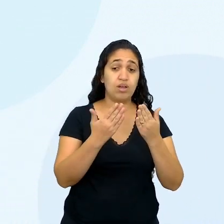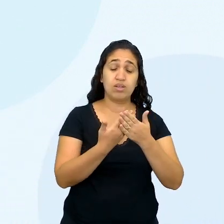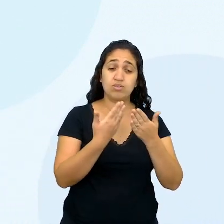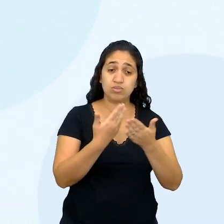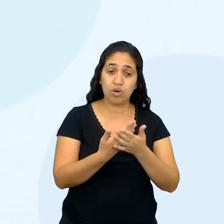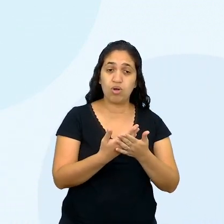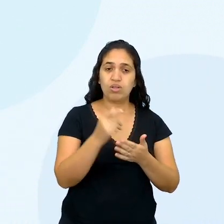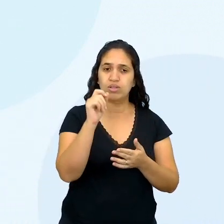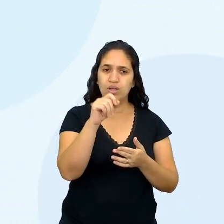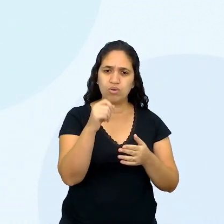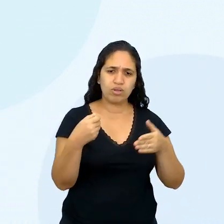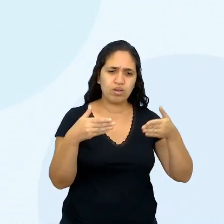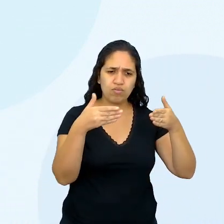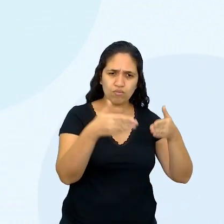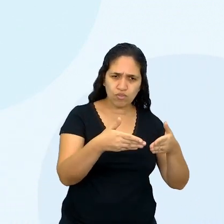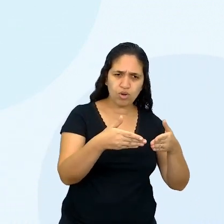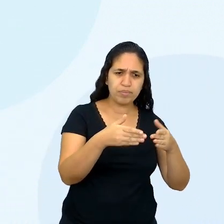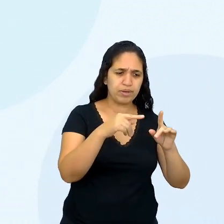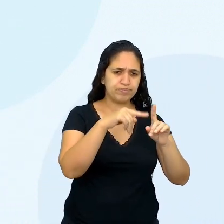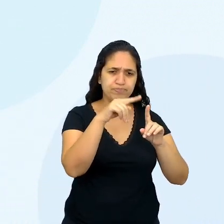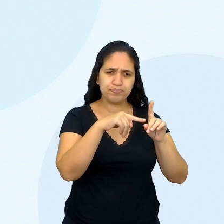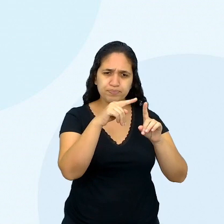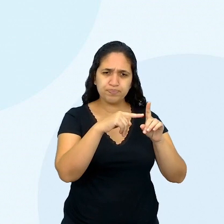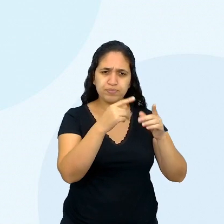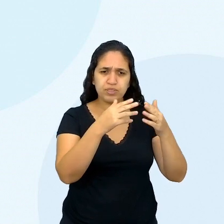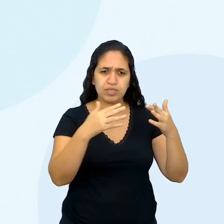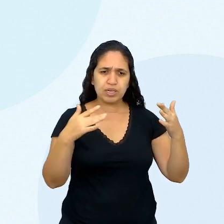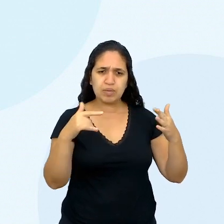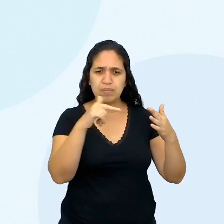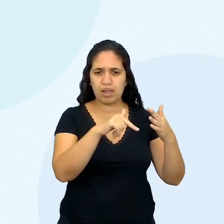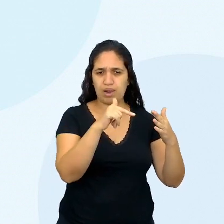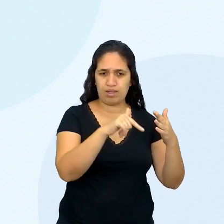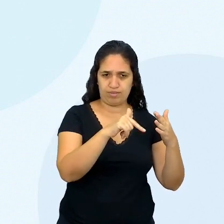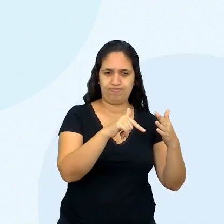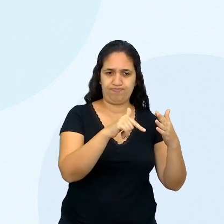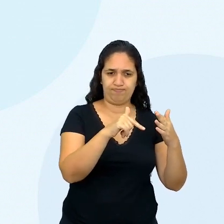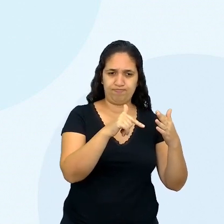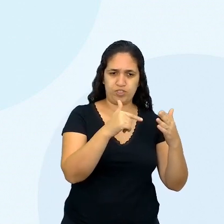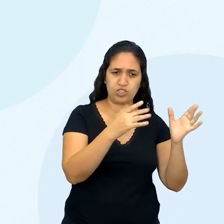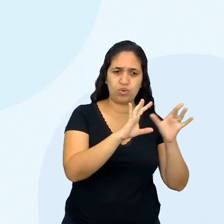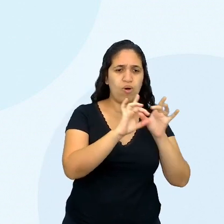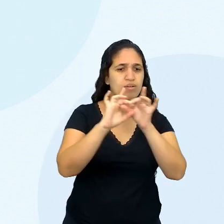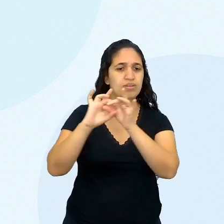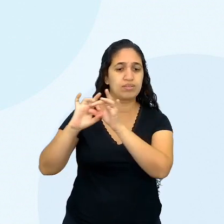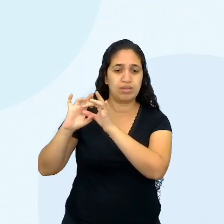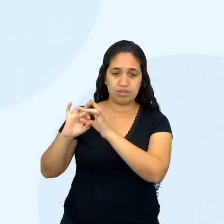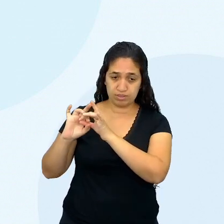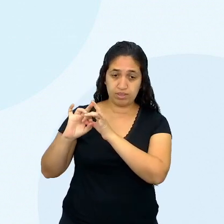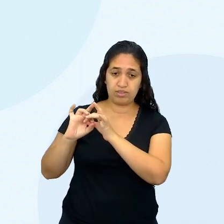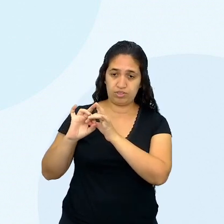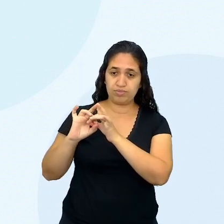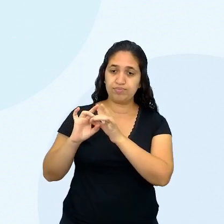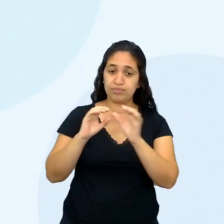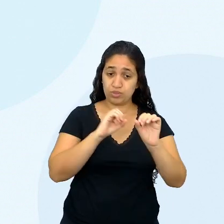forma contextualizada. Eu acho que esse sexto tema, esse sexto ponto, eu acho que pode